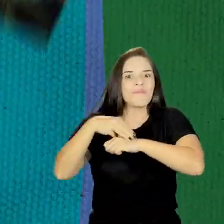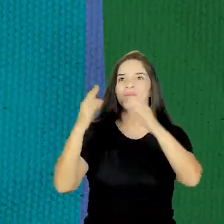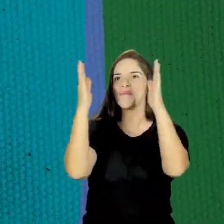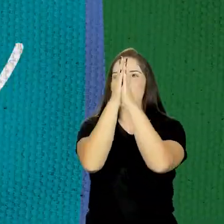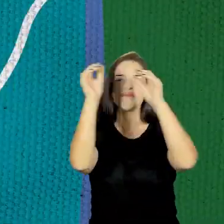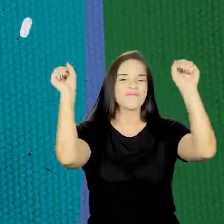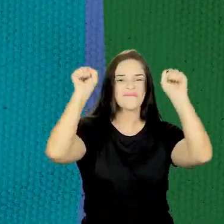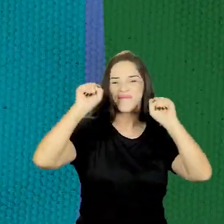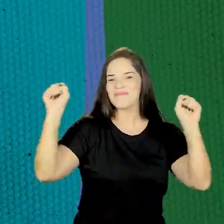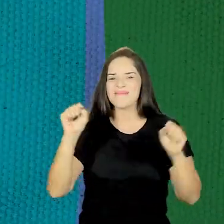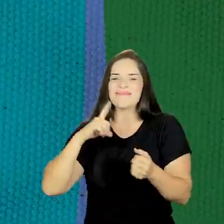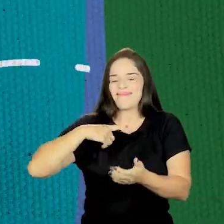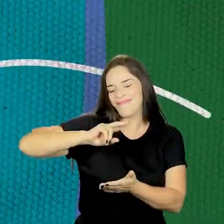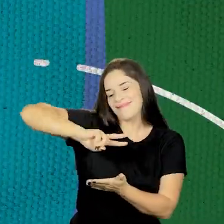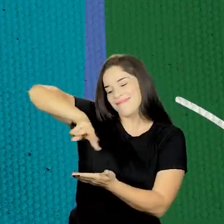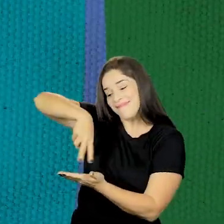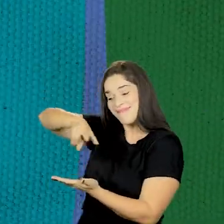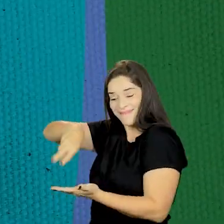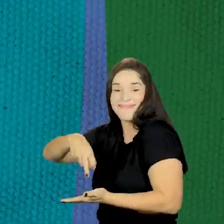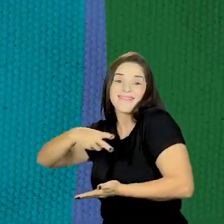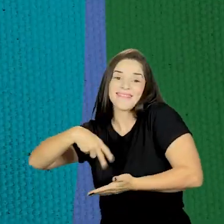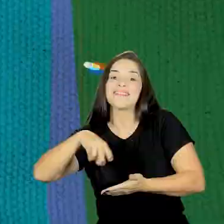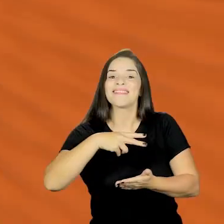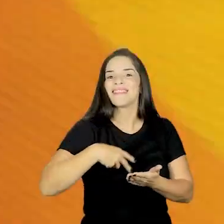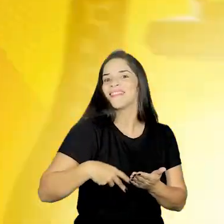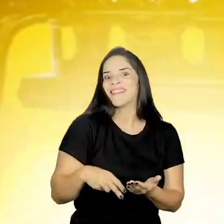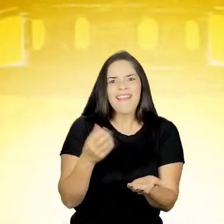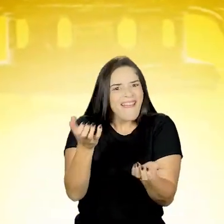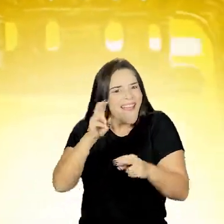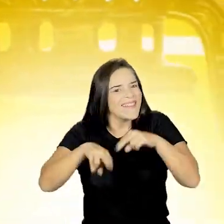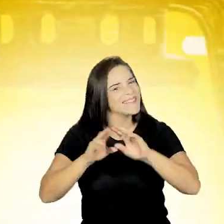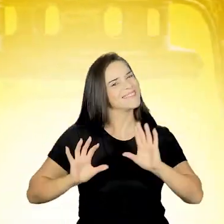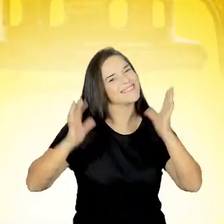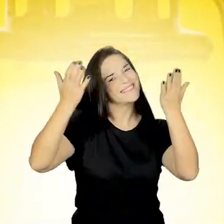Monteiro e Santa Luzia, tem chachado e tem baião.